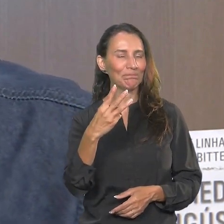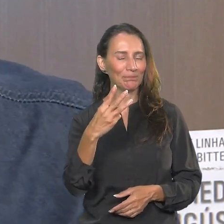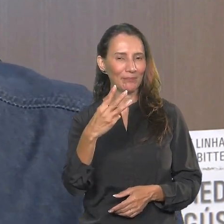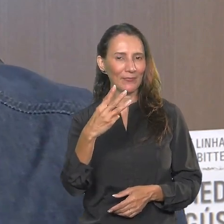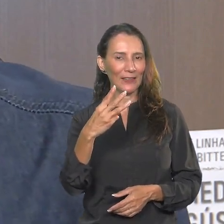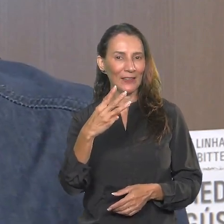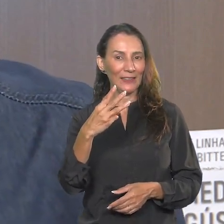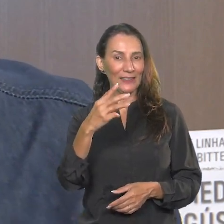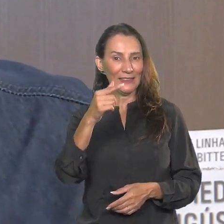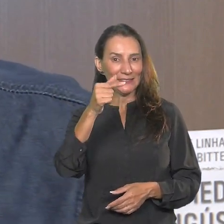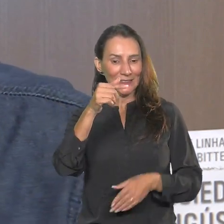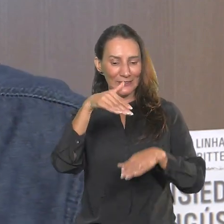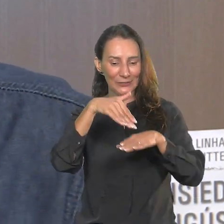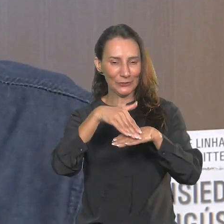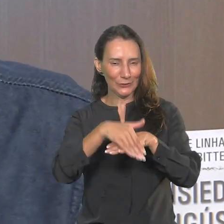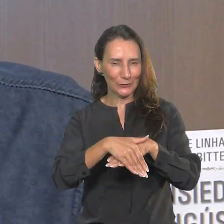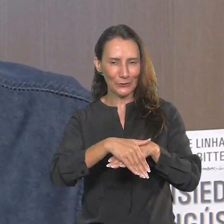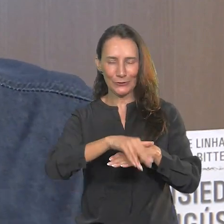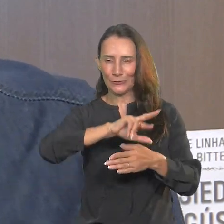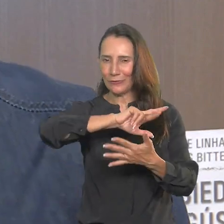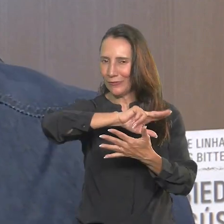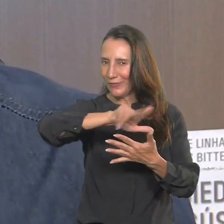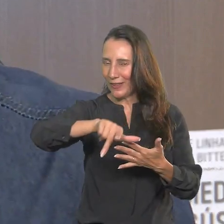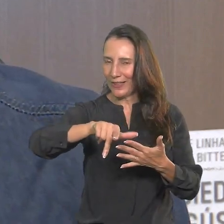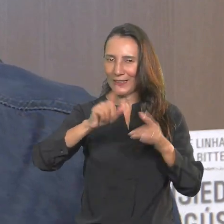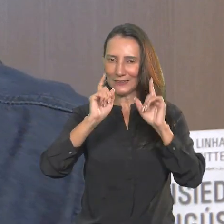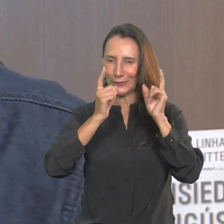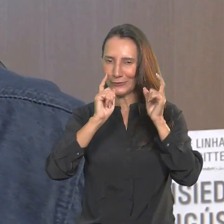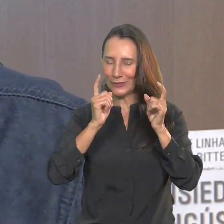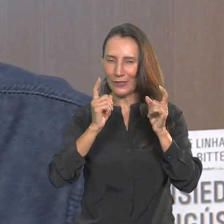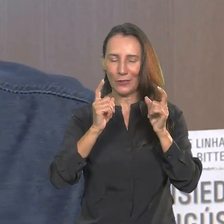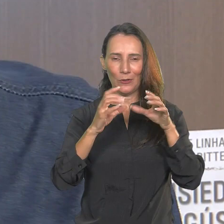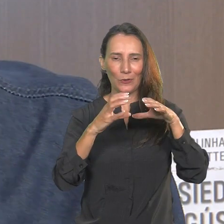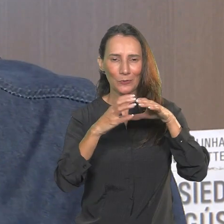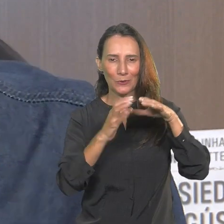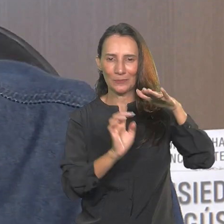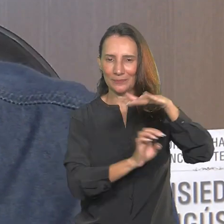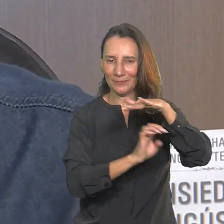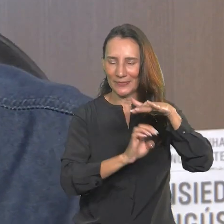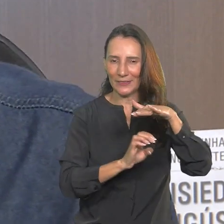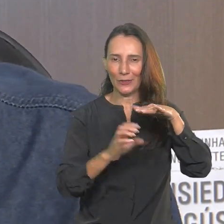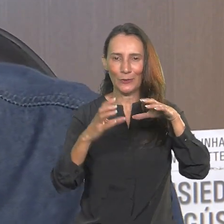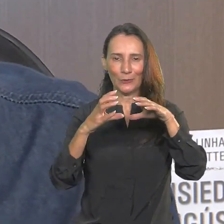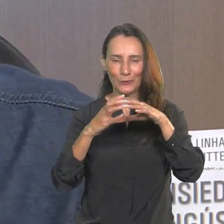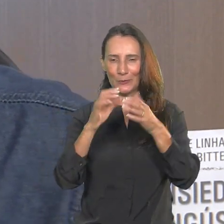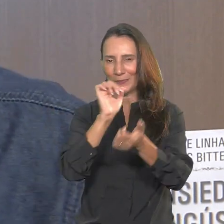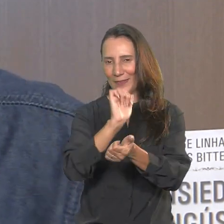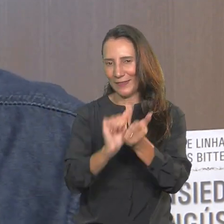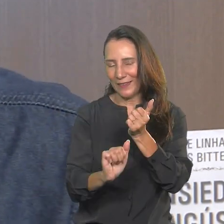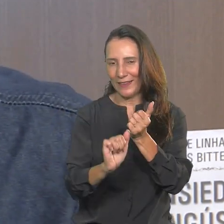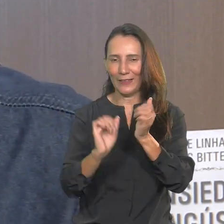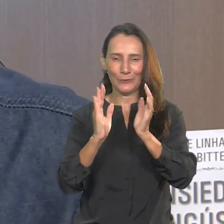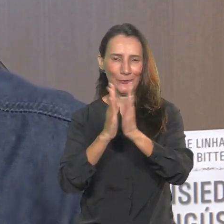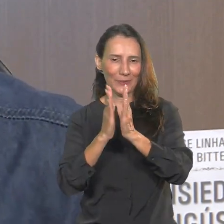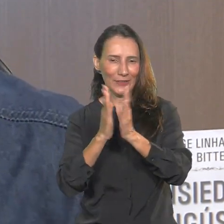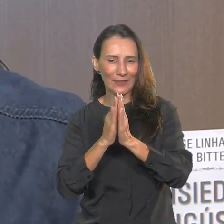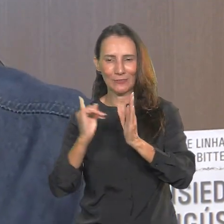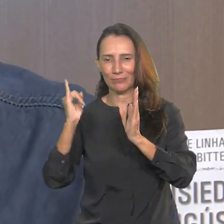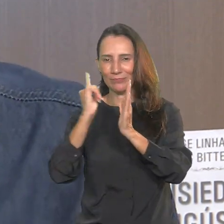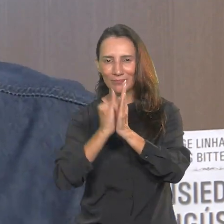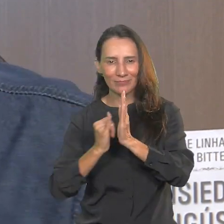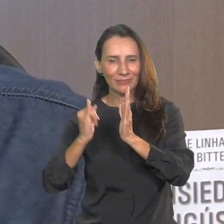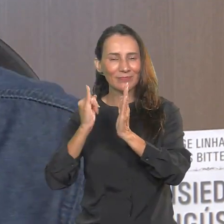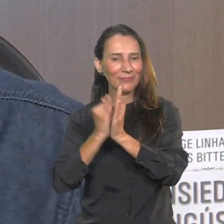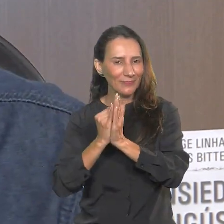a partir das 19 horas várias reuniões, empresários, atletas com Cristo, oração, intercessão,